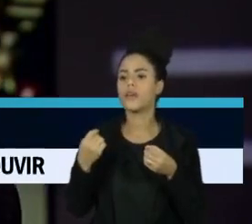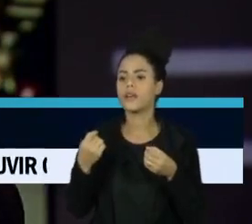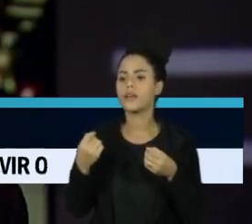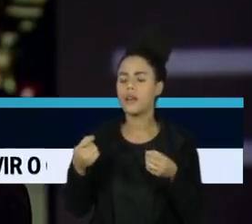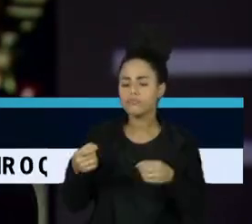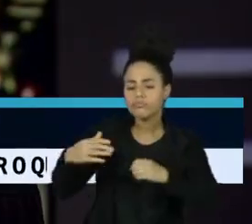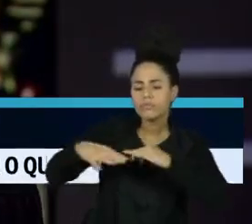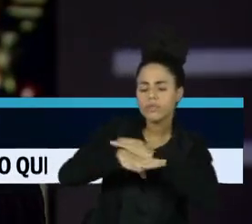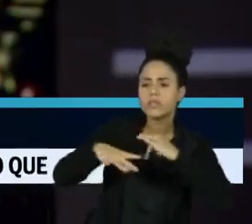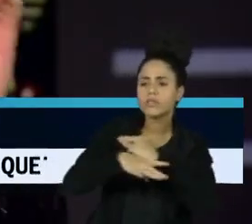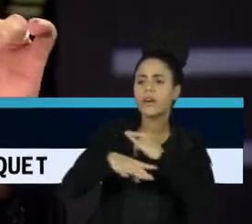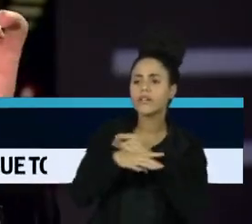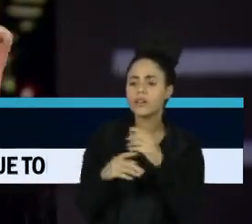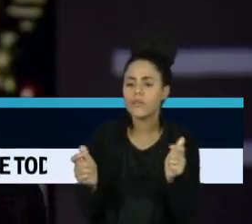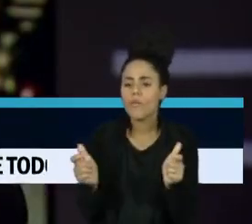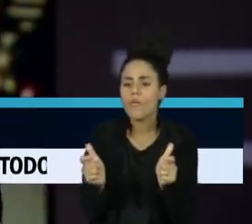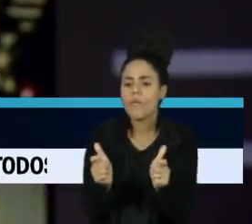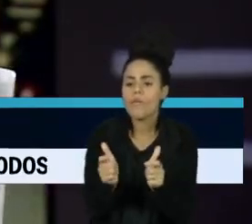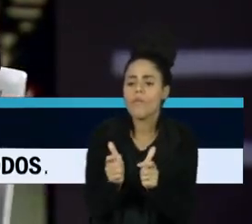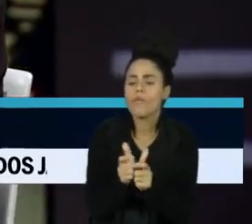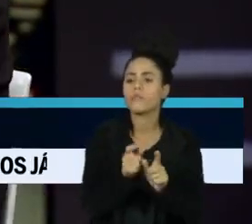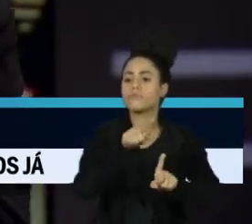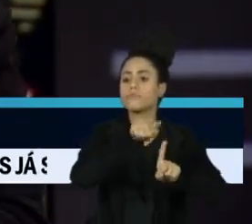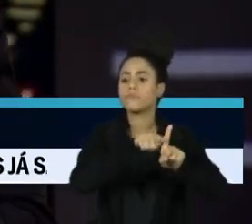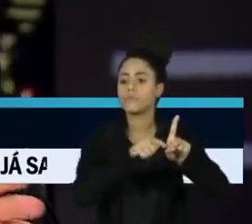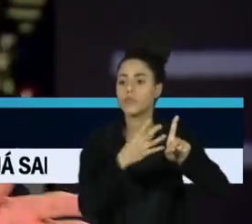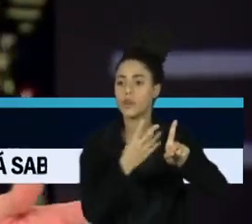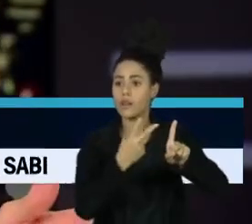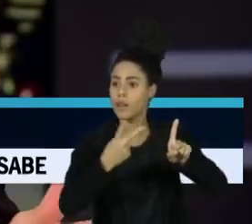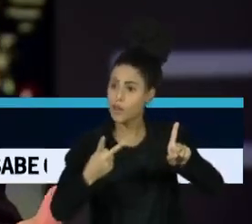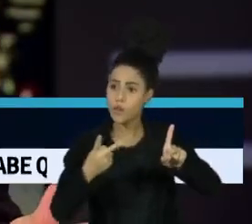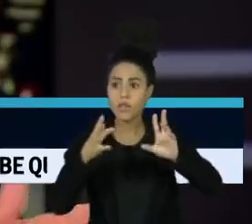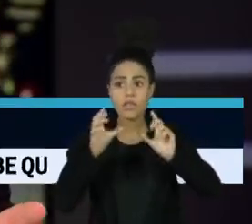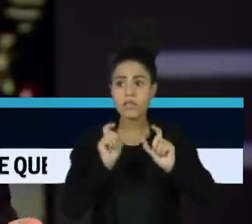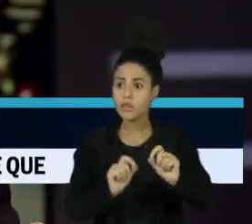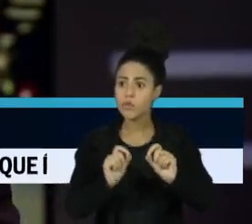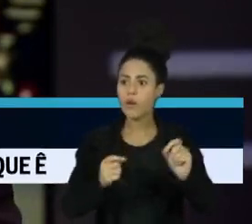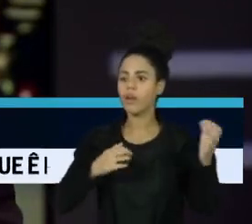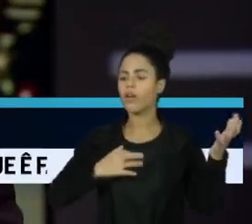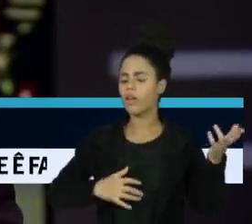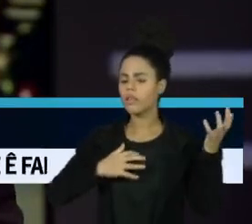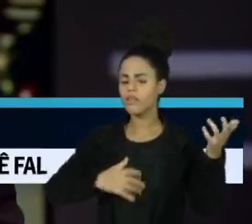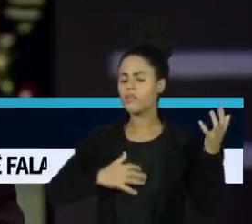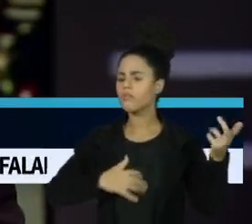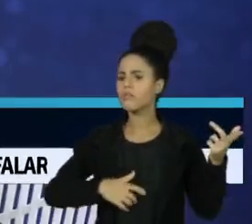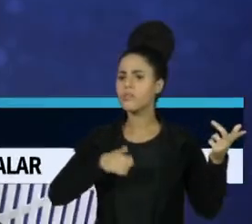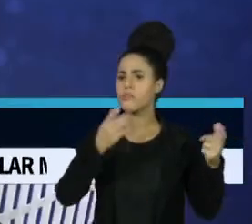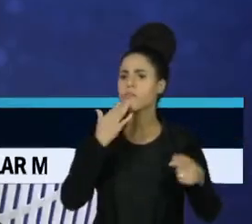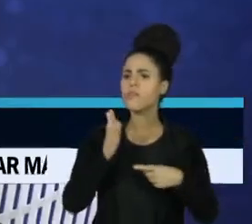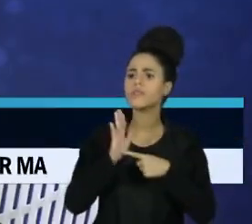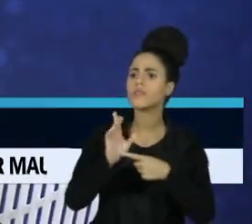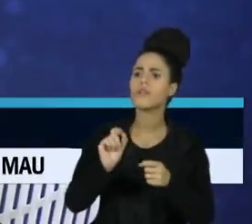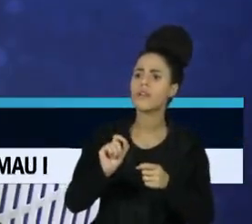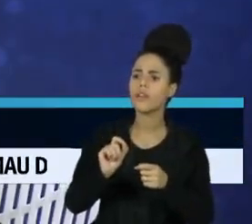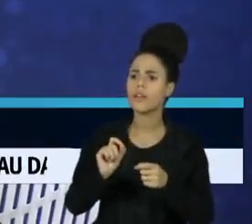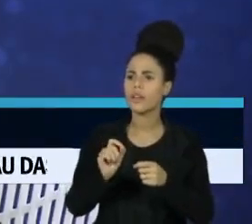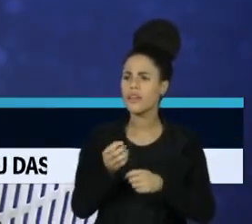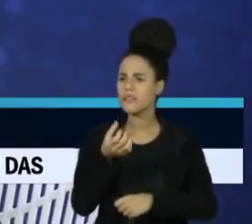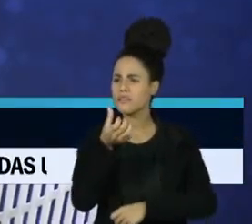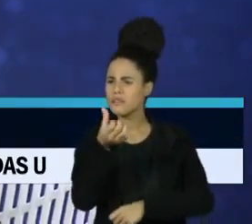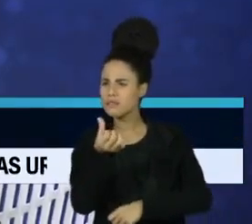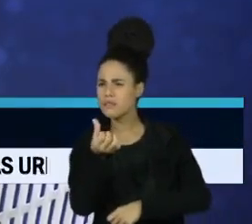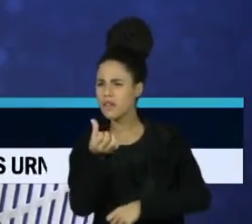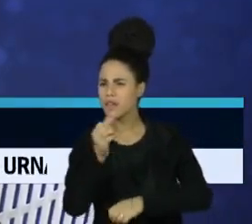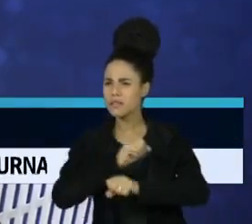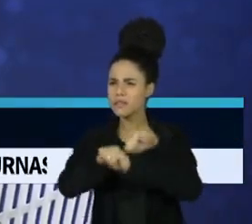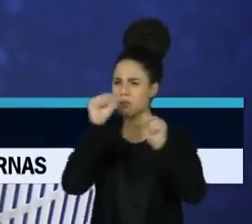porque uma cidade com temperatura de 42 graus como Sevilha não tem ninguém entre as 11 da manhã e às seis da tarde então a gente